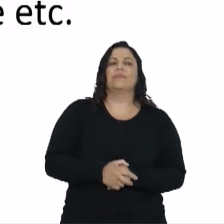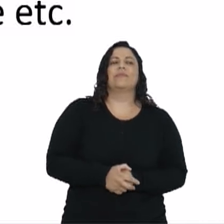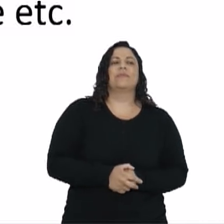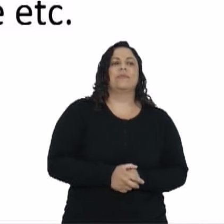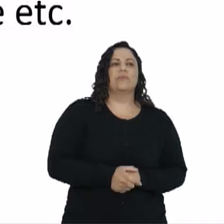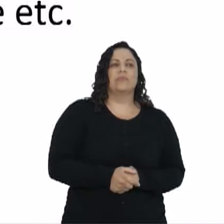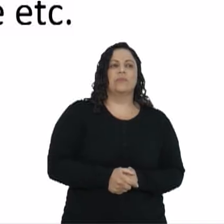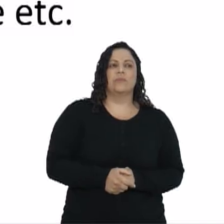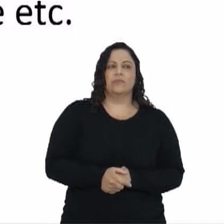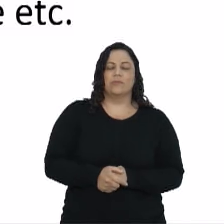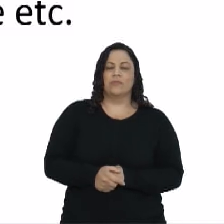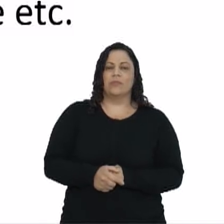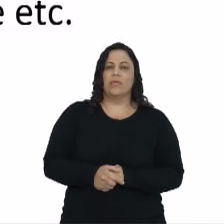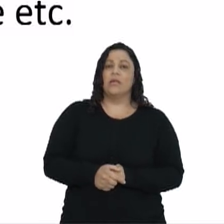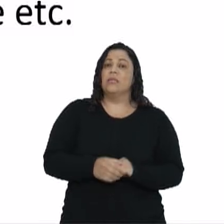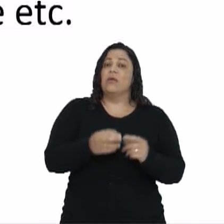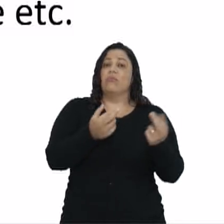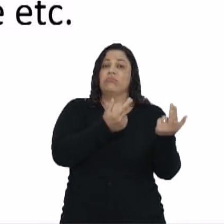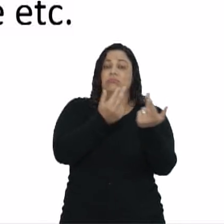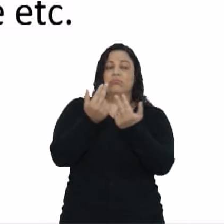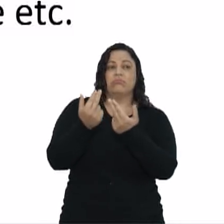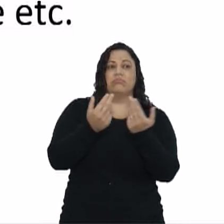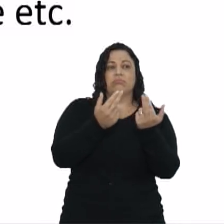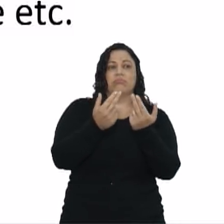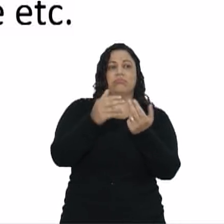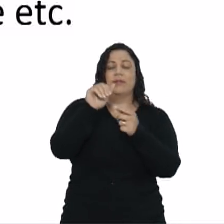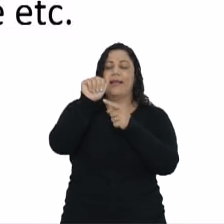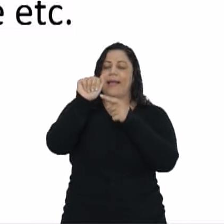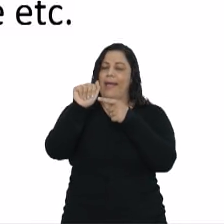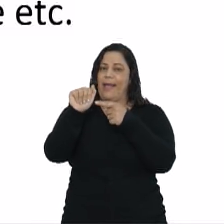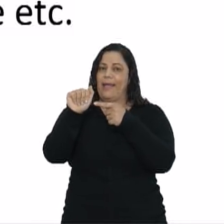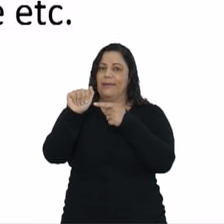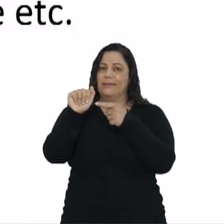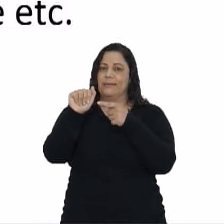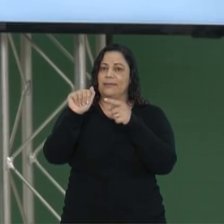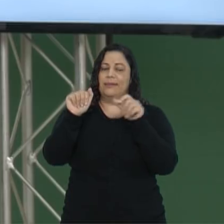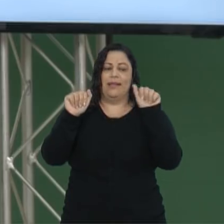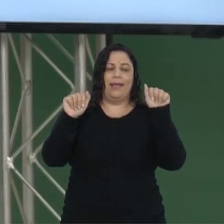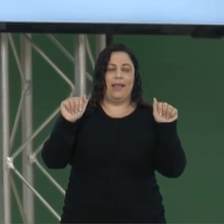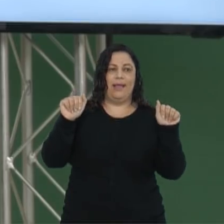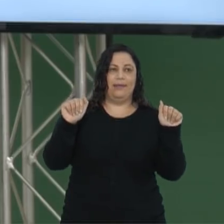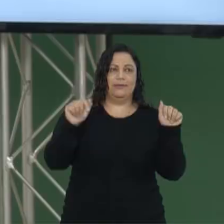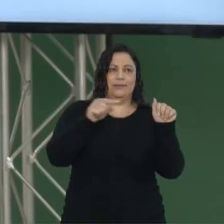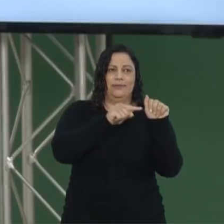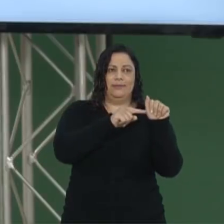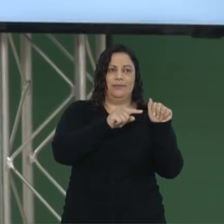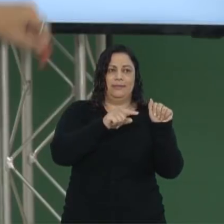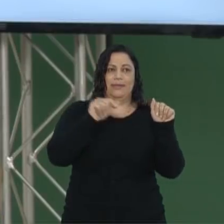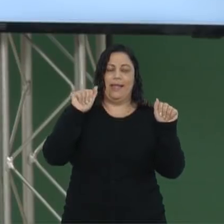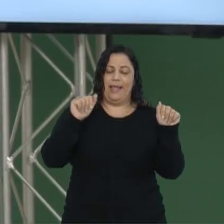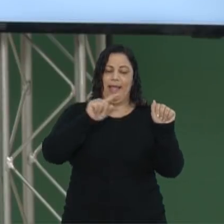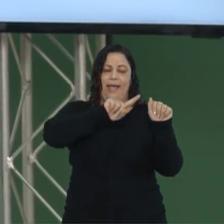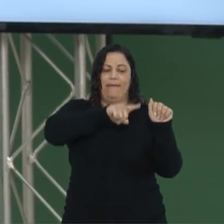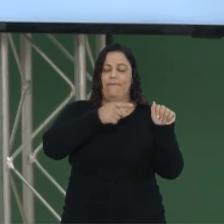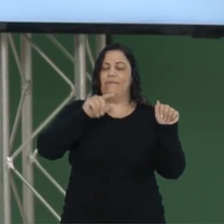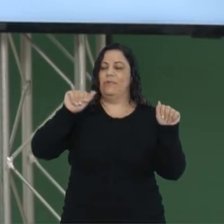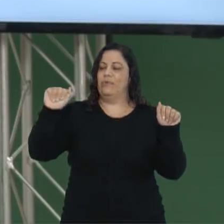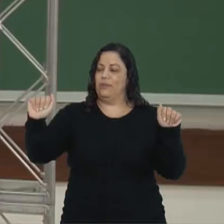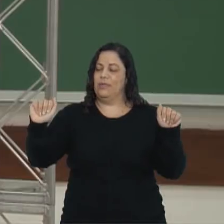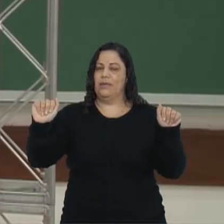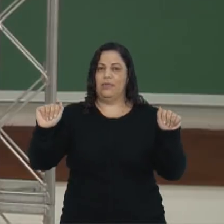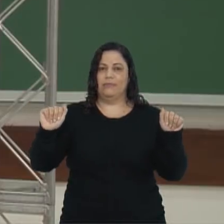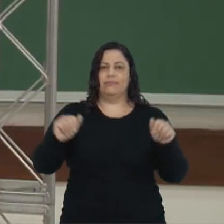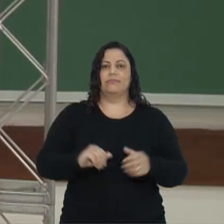como concomitantemente a e relativamente a. Então aqui nós temos duas preposições,